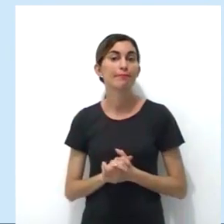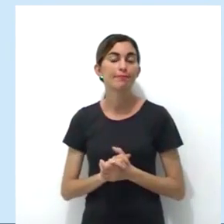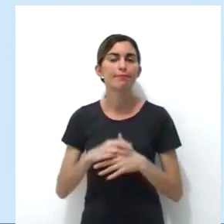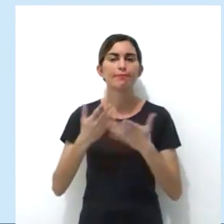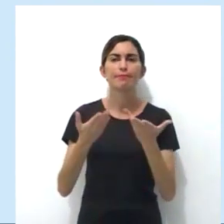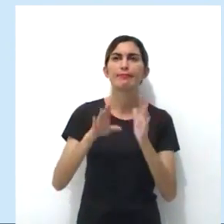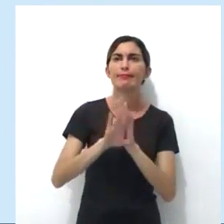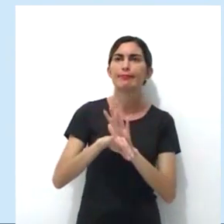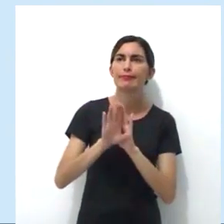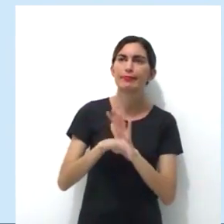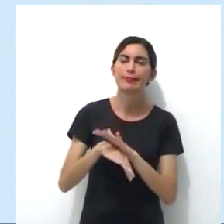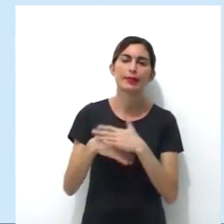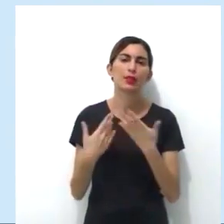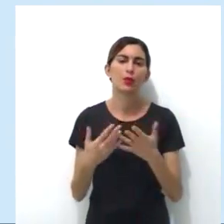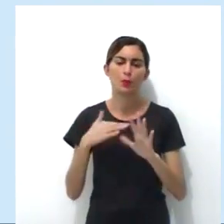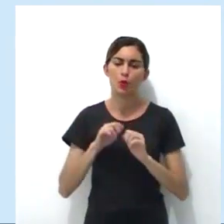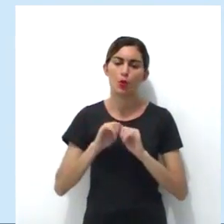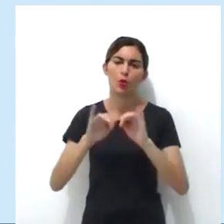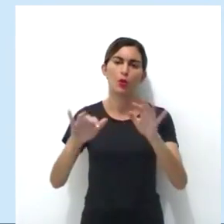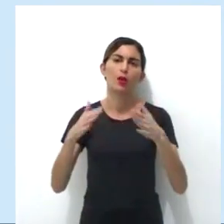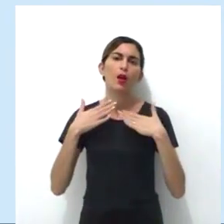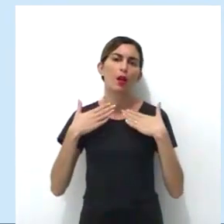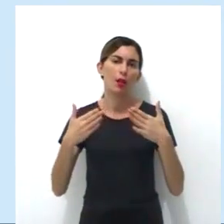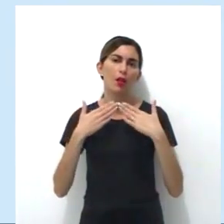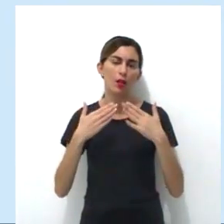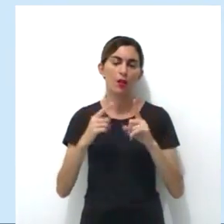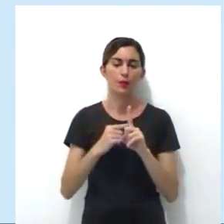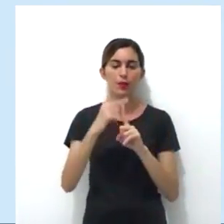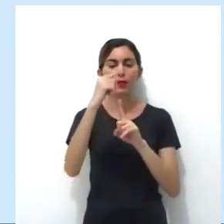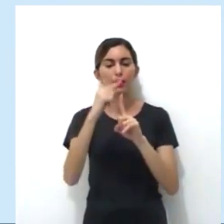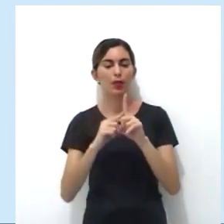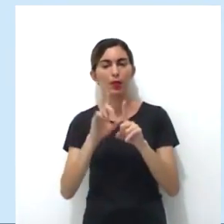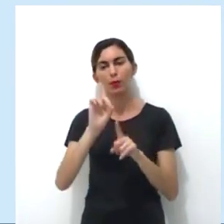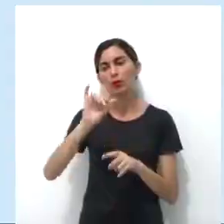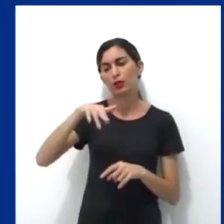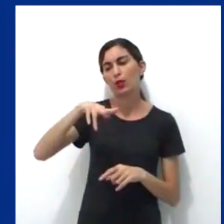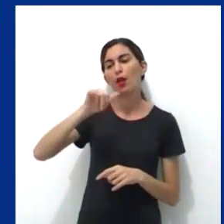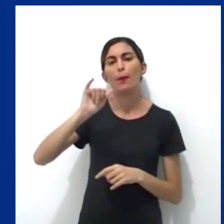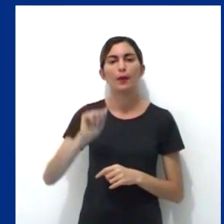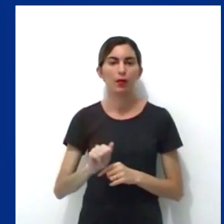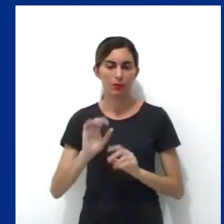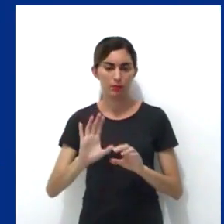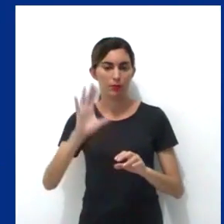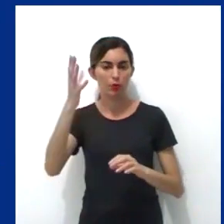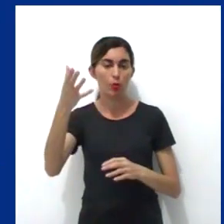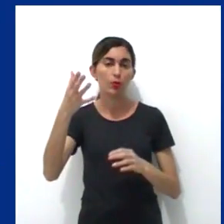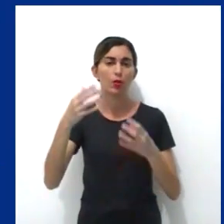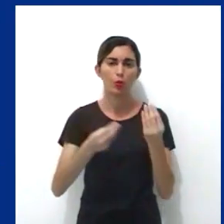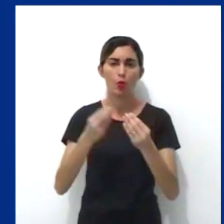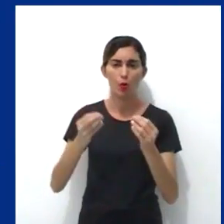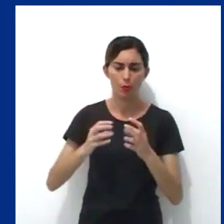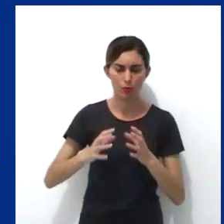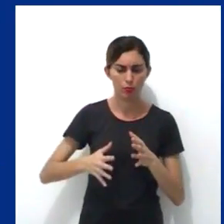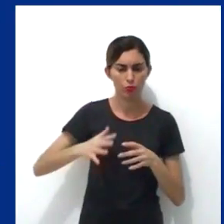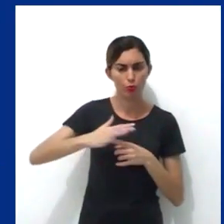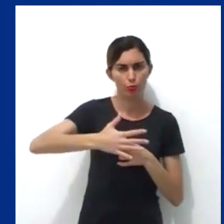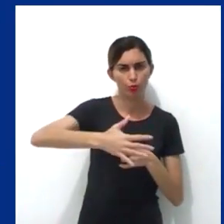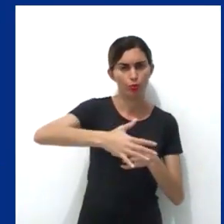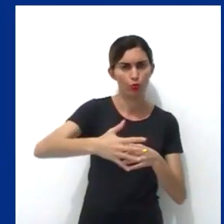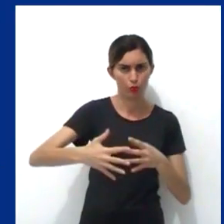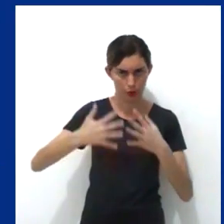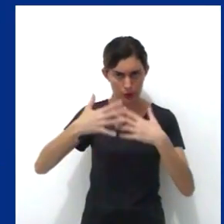30 anos promovendo um grande arraial sobre os trilhos em uma festa diferente de tudo que você já viu. E aí,